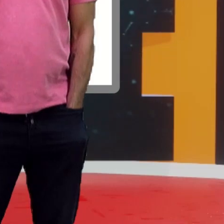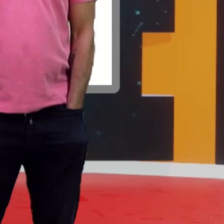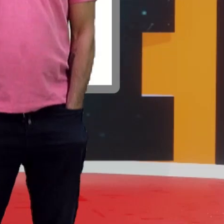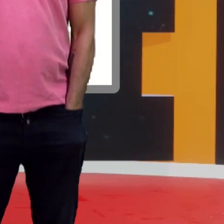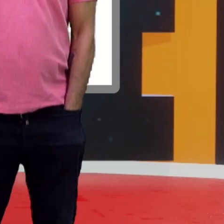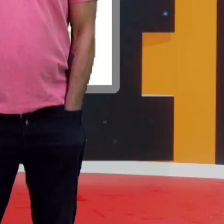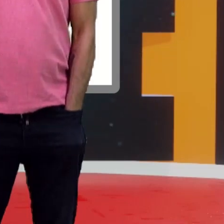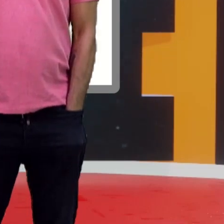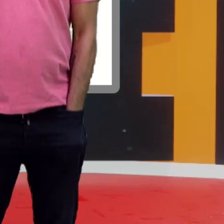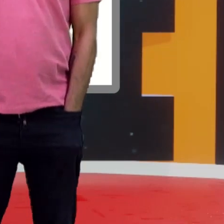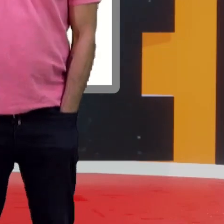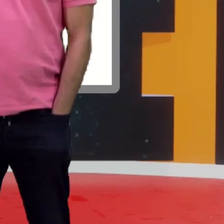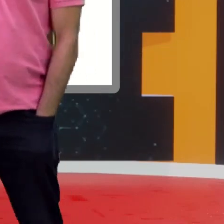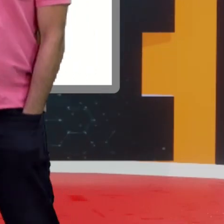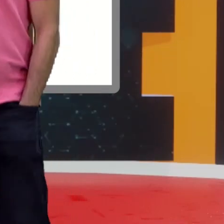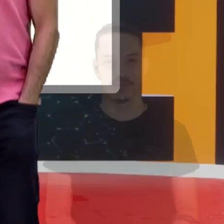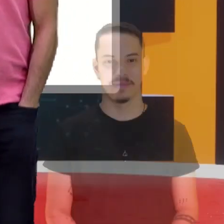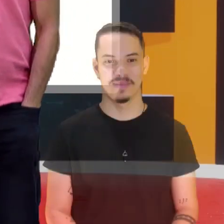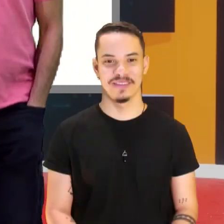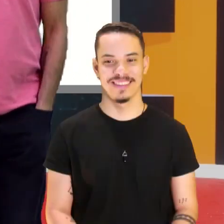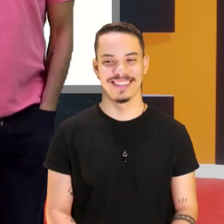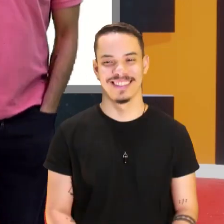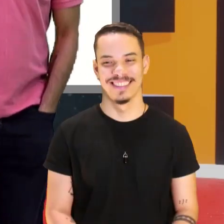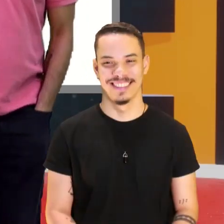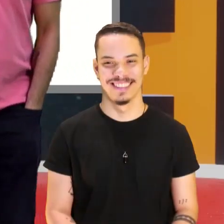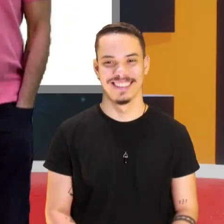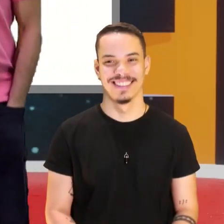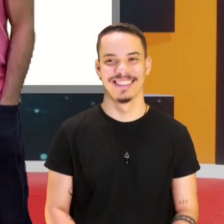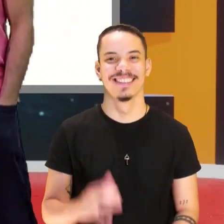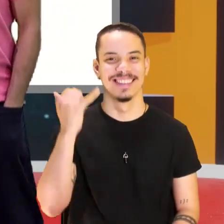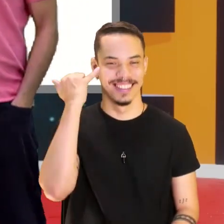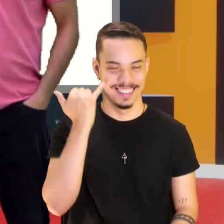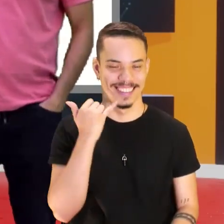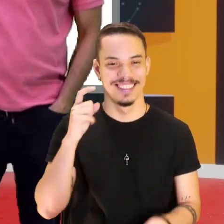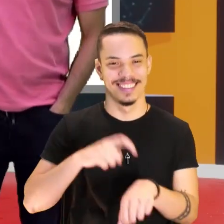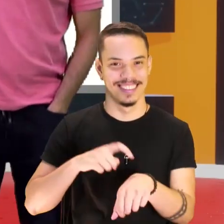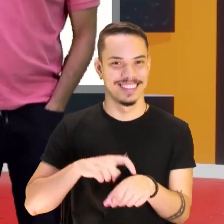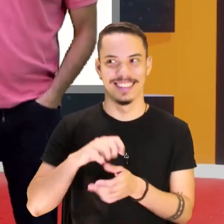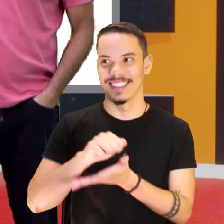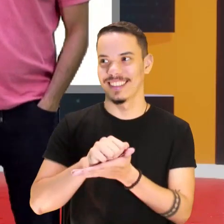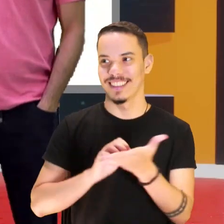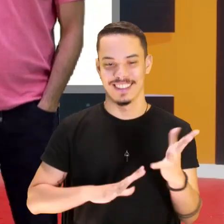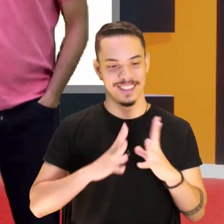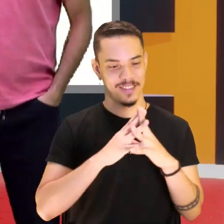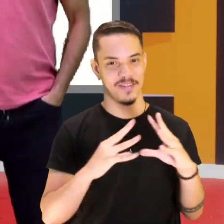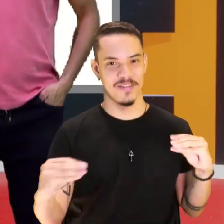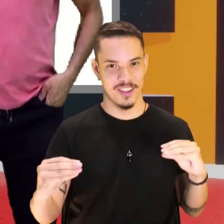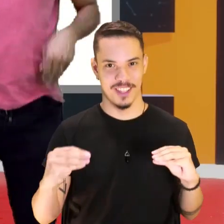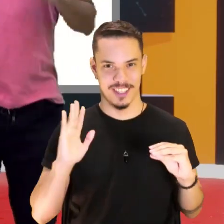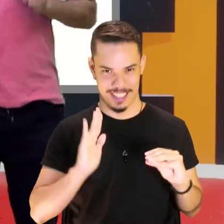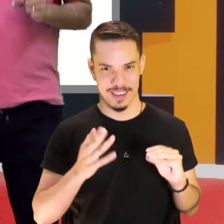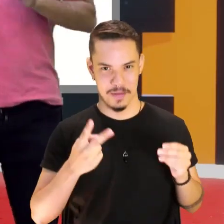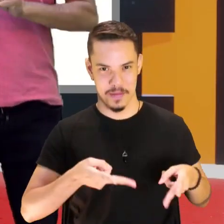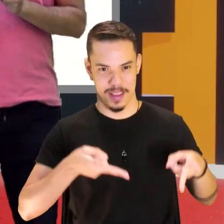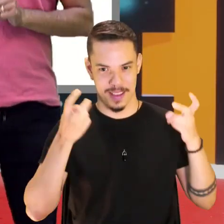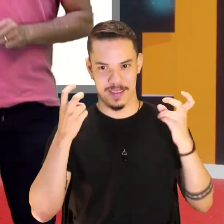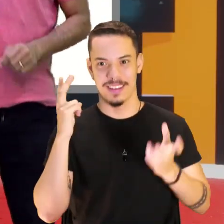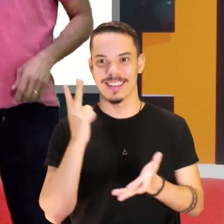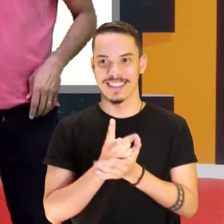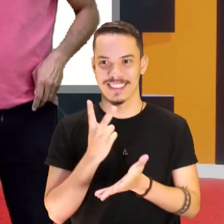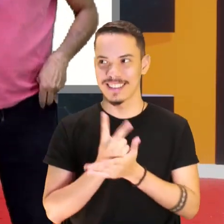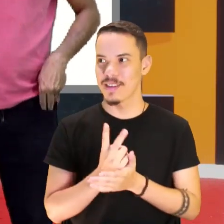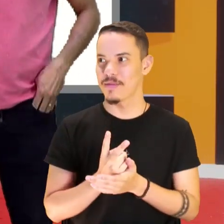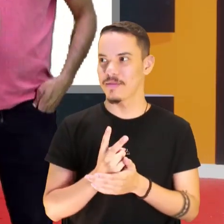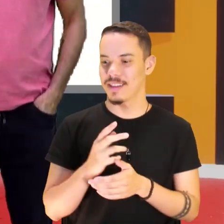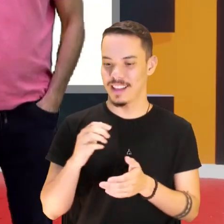Cadê o Vitor? O Vitor tem que fazer as atividades, Vitor? O Vitor na hora da atividade ele foi. Já percebeu? Toda vez que volta para atividade, ele,